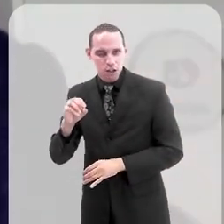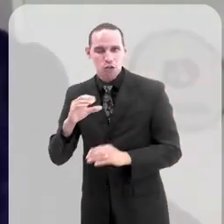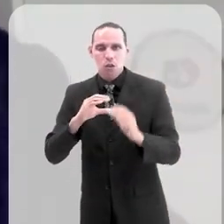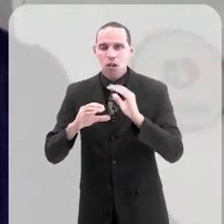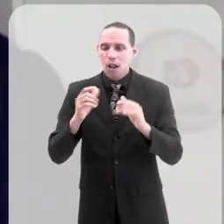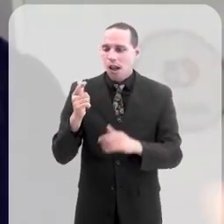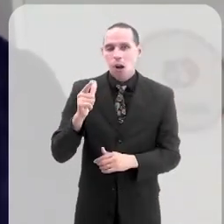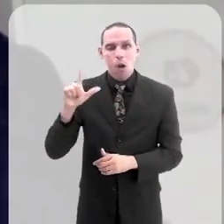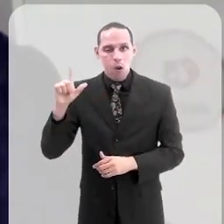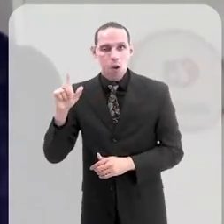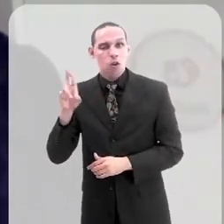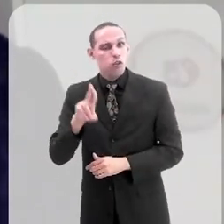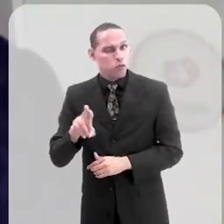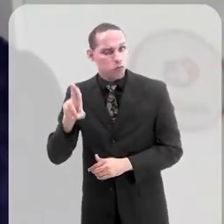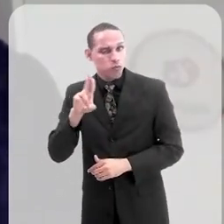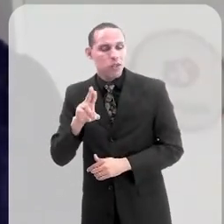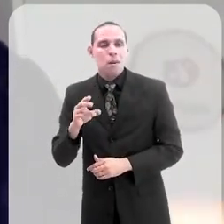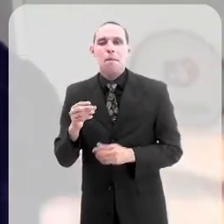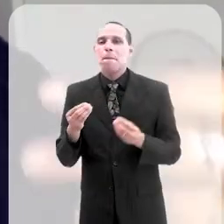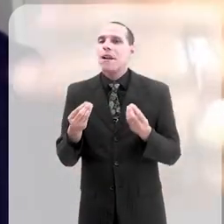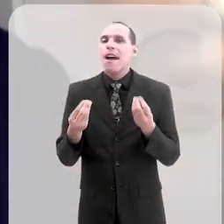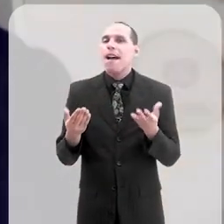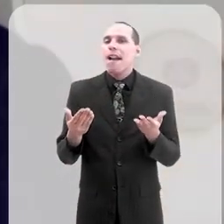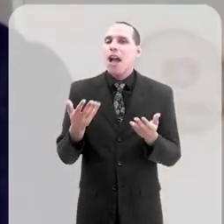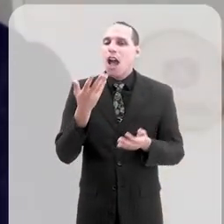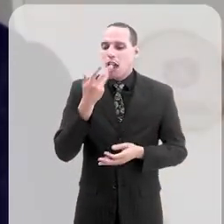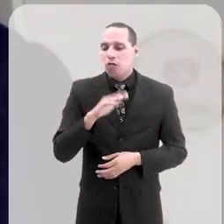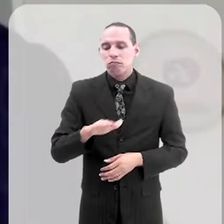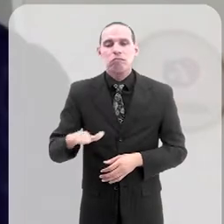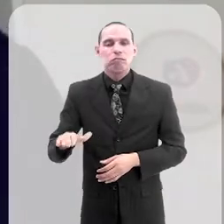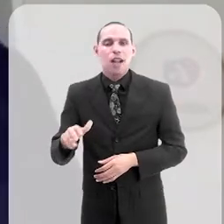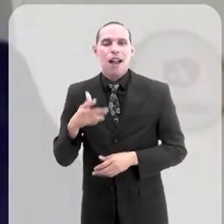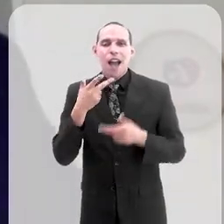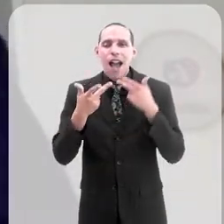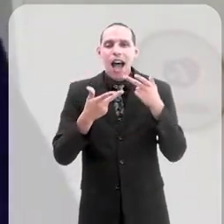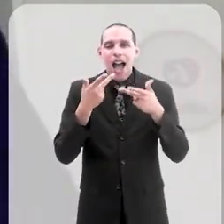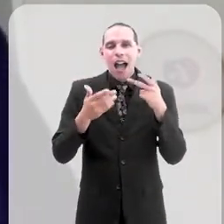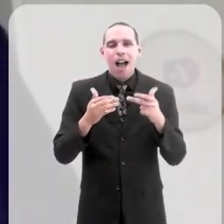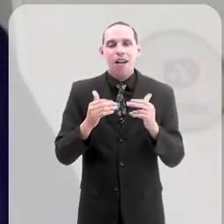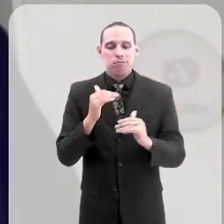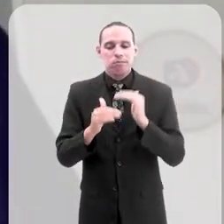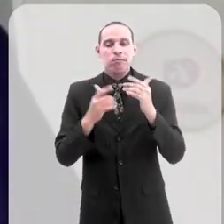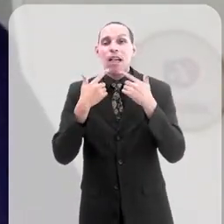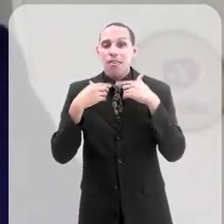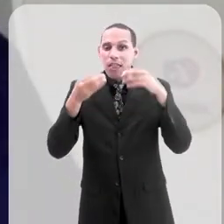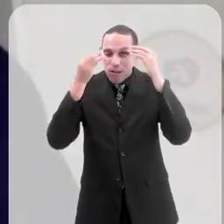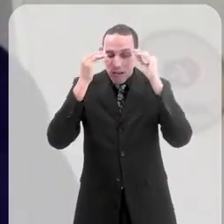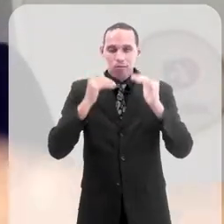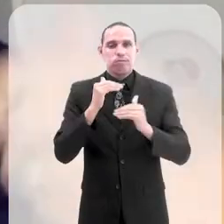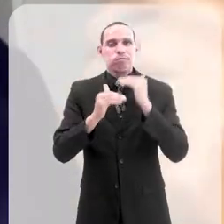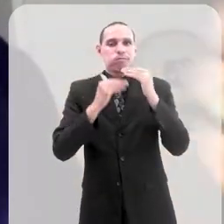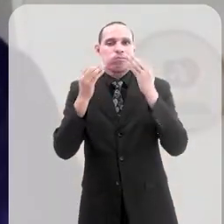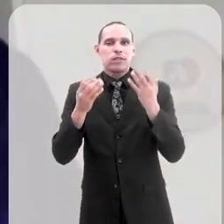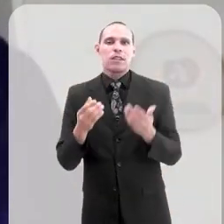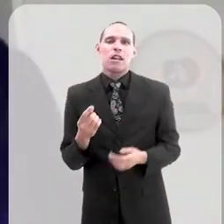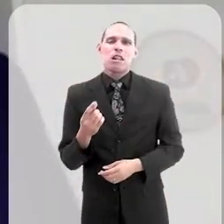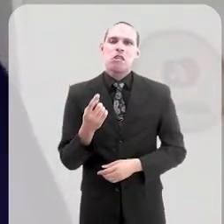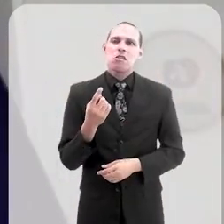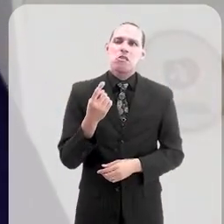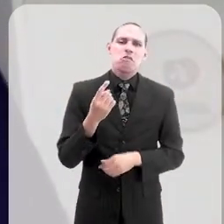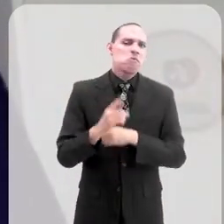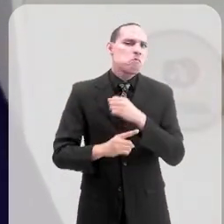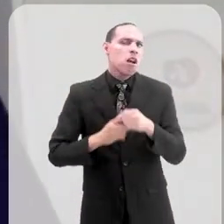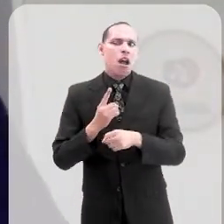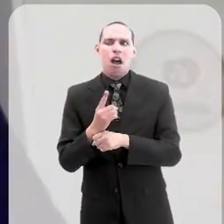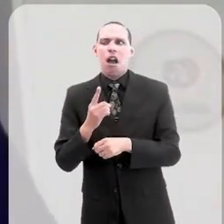alternativa, pensando no desenvolvimento normal da fala, né, da linguagem, que acontece por meio de 1 ano e meio, 2 anos, uma